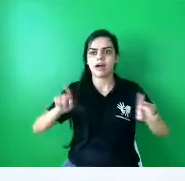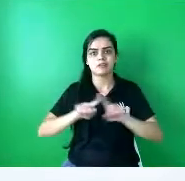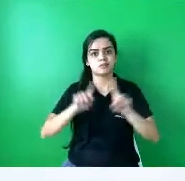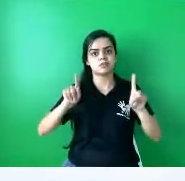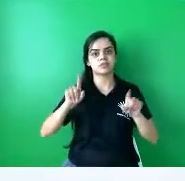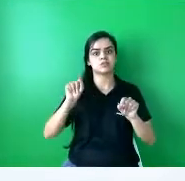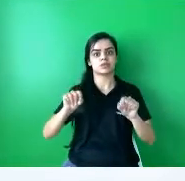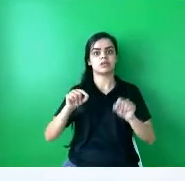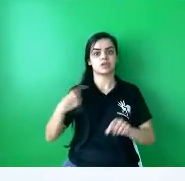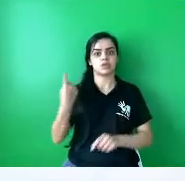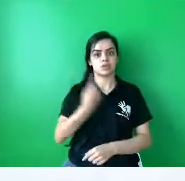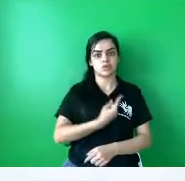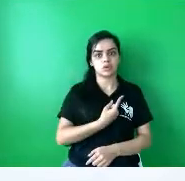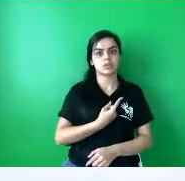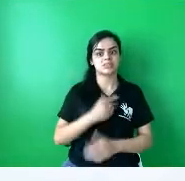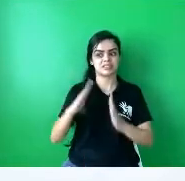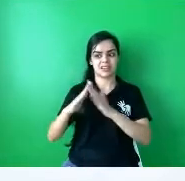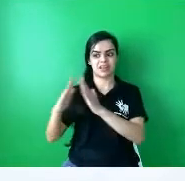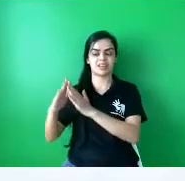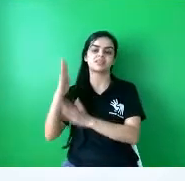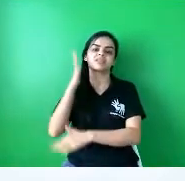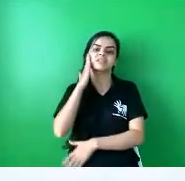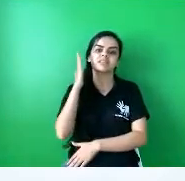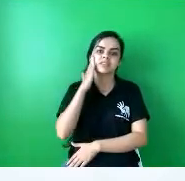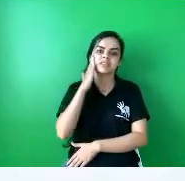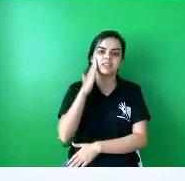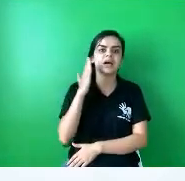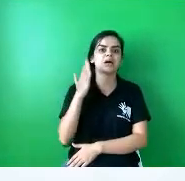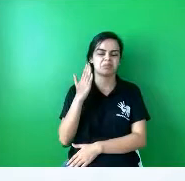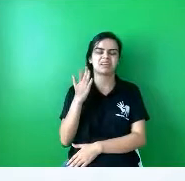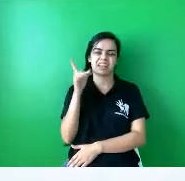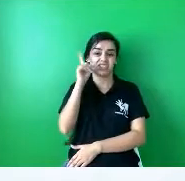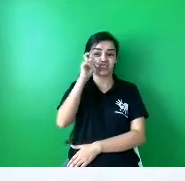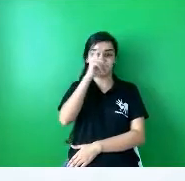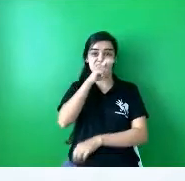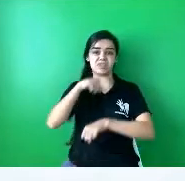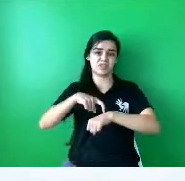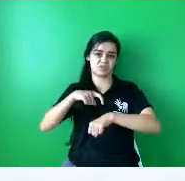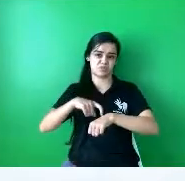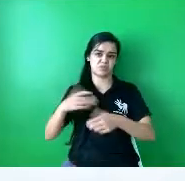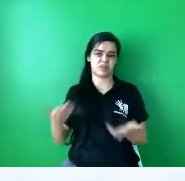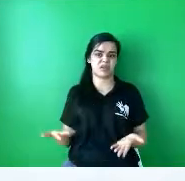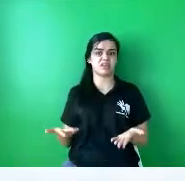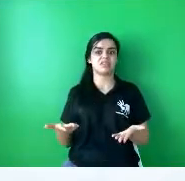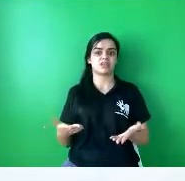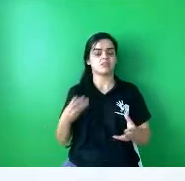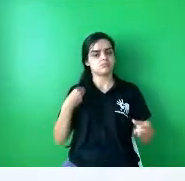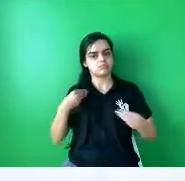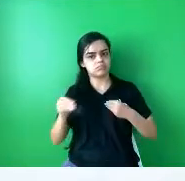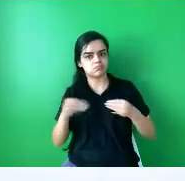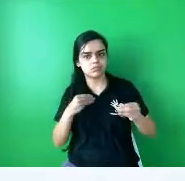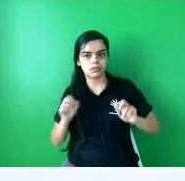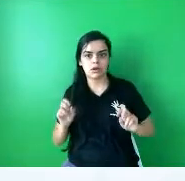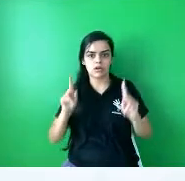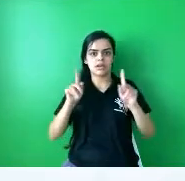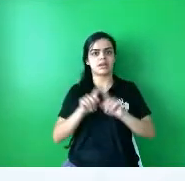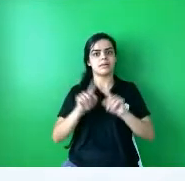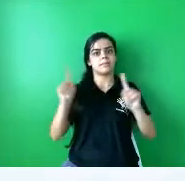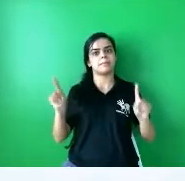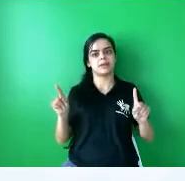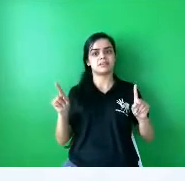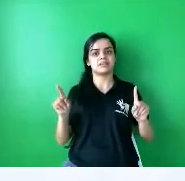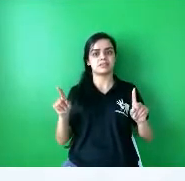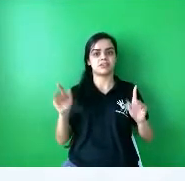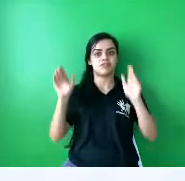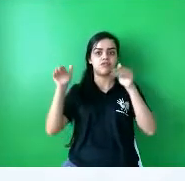quando está naquele município, a gente sabe que está bem crítica a situação. Então teve uma certa flexibilização, mas não com